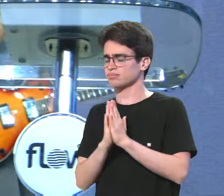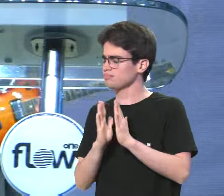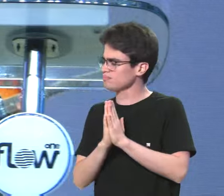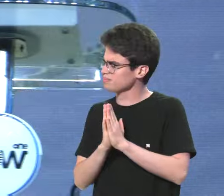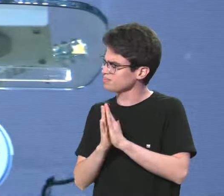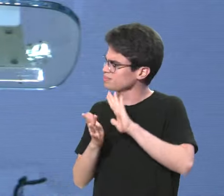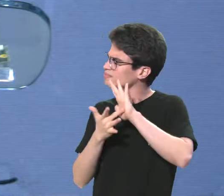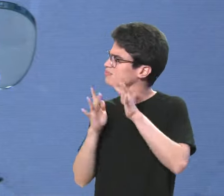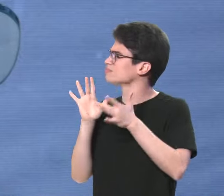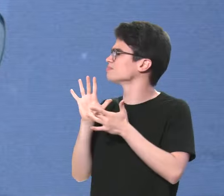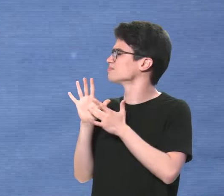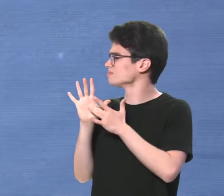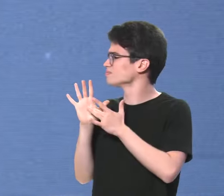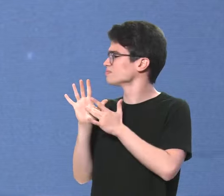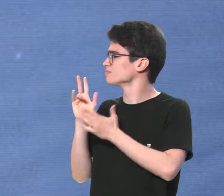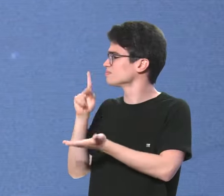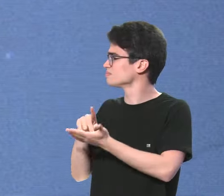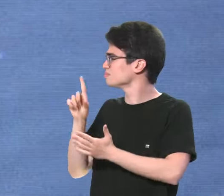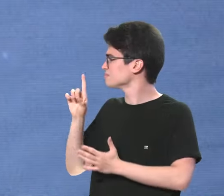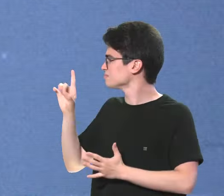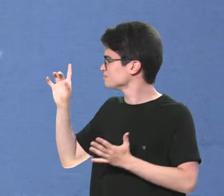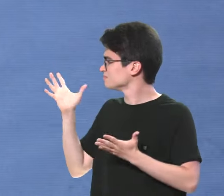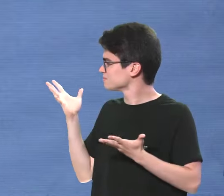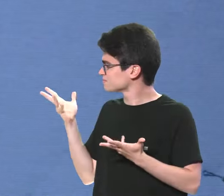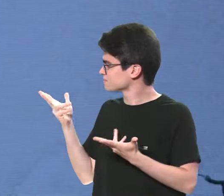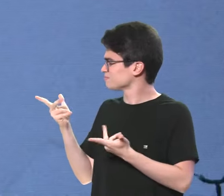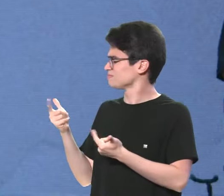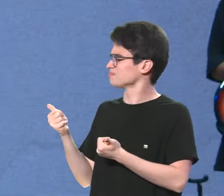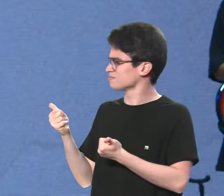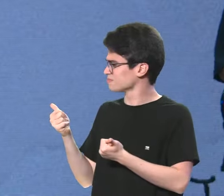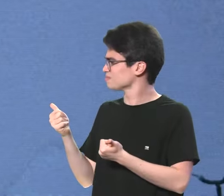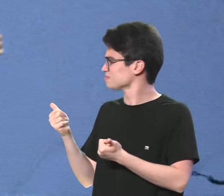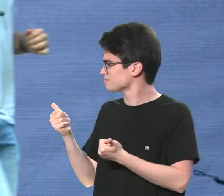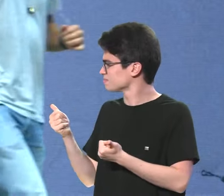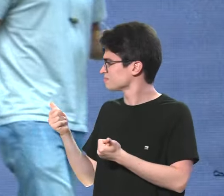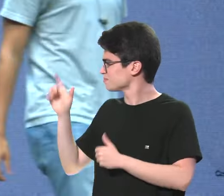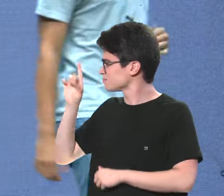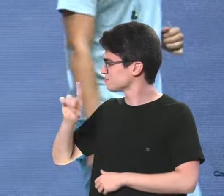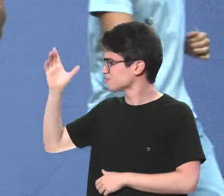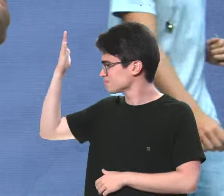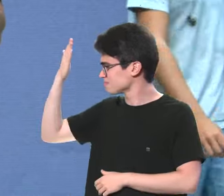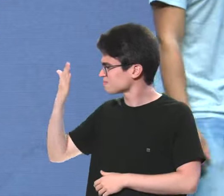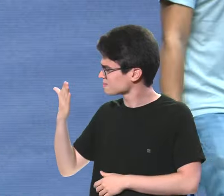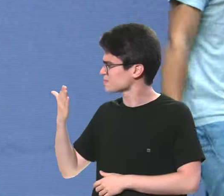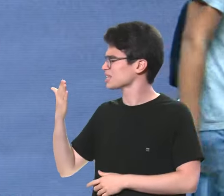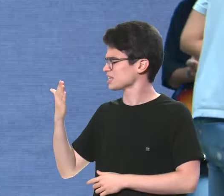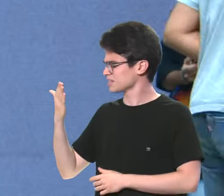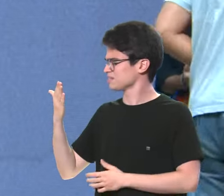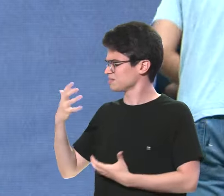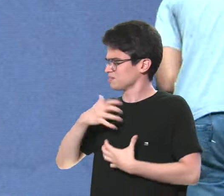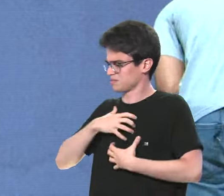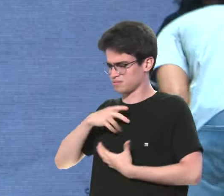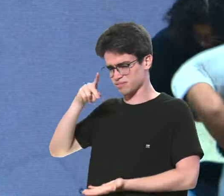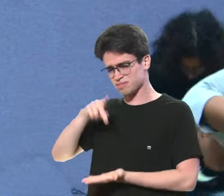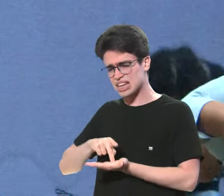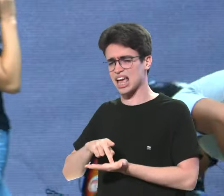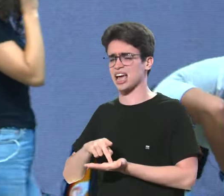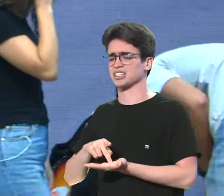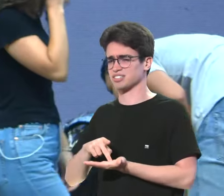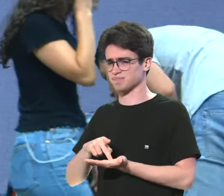Jesus como o senhor é maravilhoso Deus a tua presença é é real aqui nesse